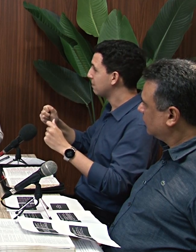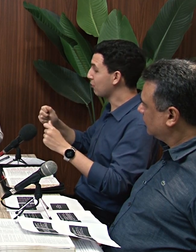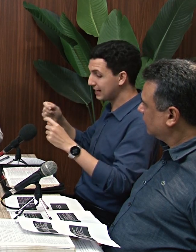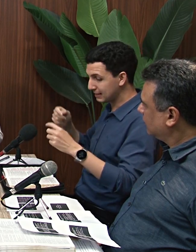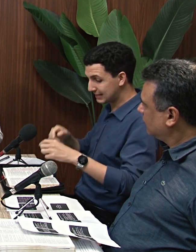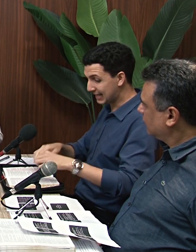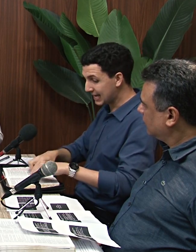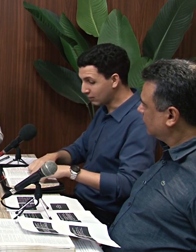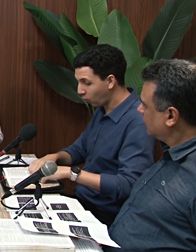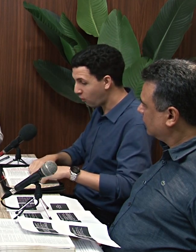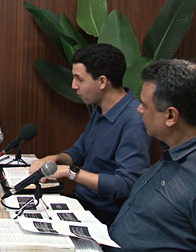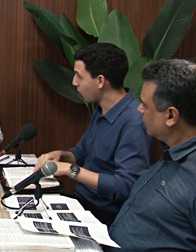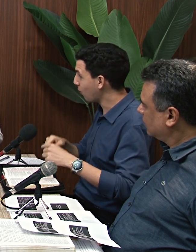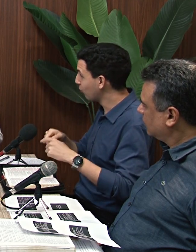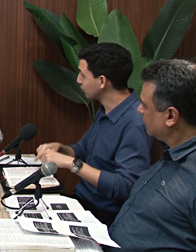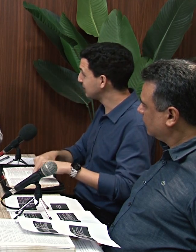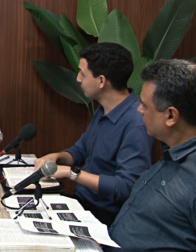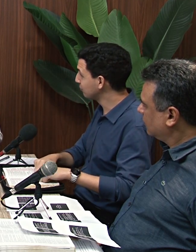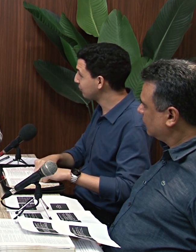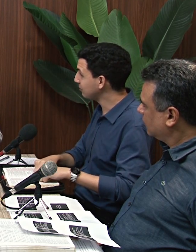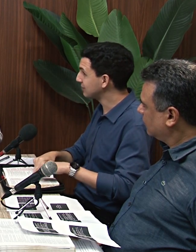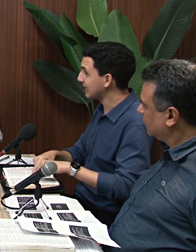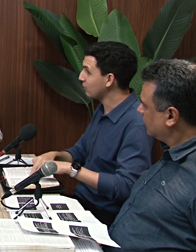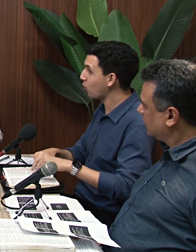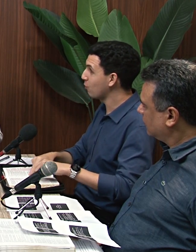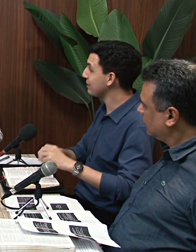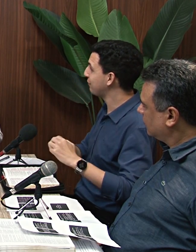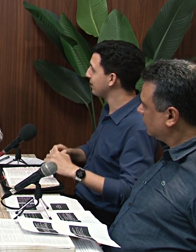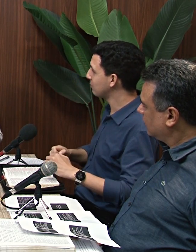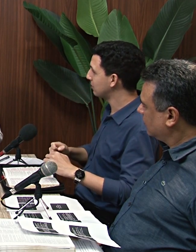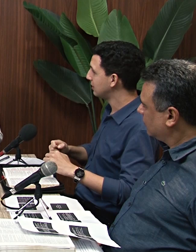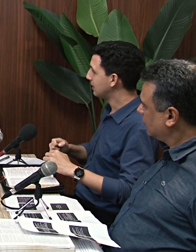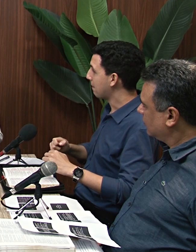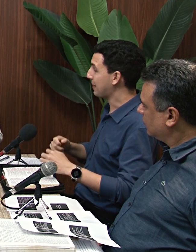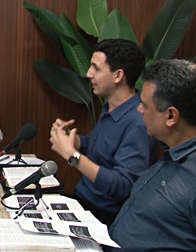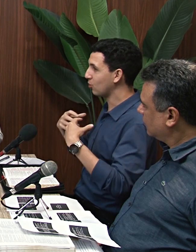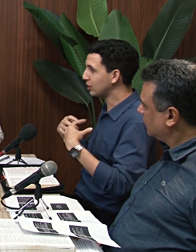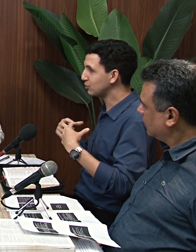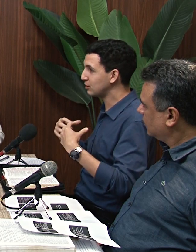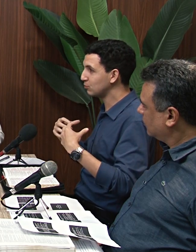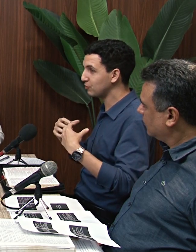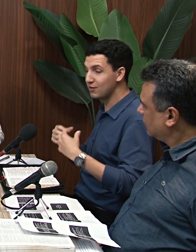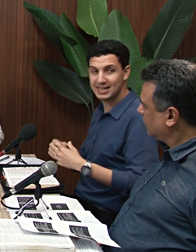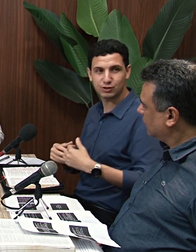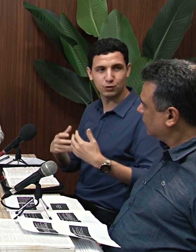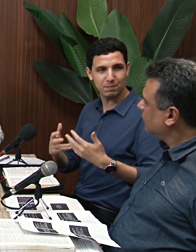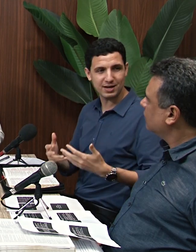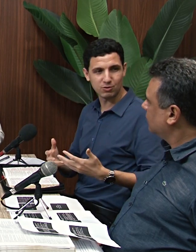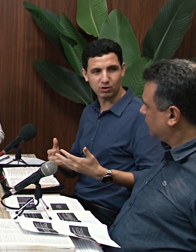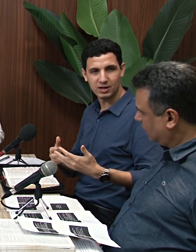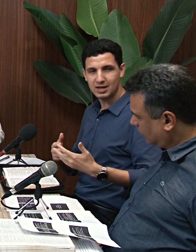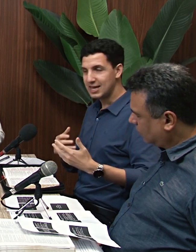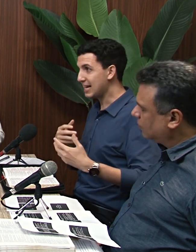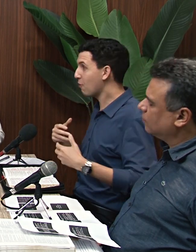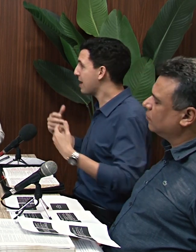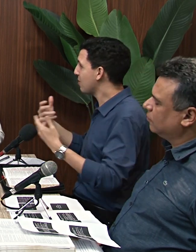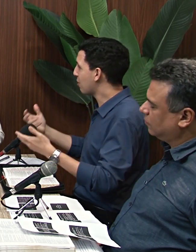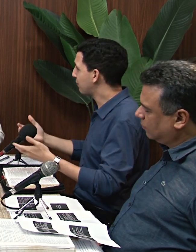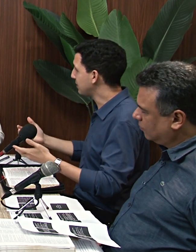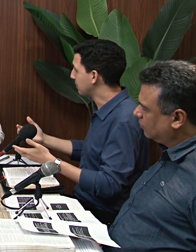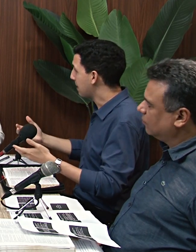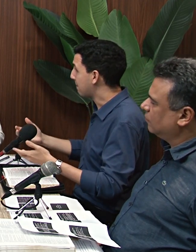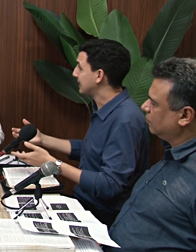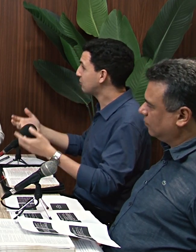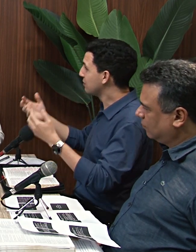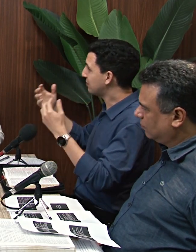mensagem. Porque tem como o segundo vinho, tem como inferior. Para nós, o segundo vinho, ele é superior. Ele é o